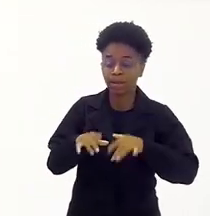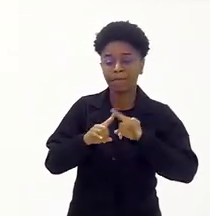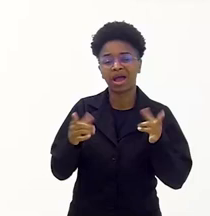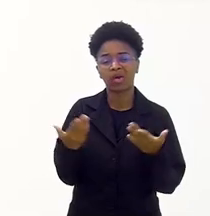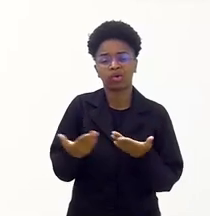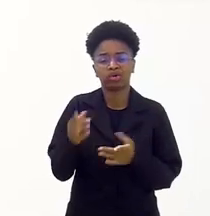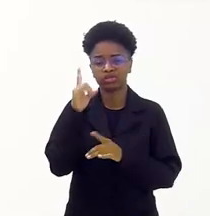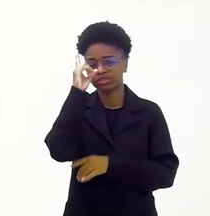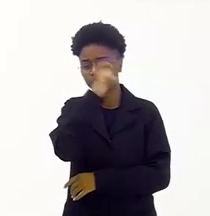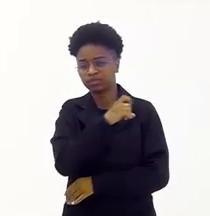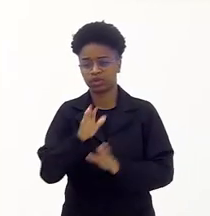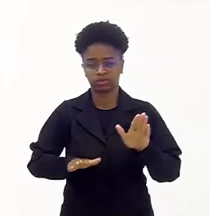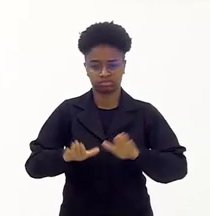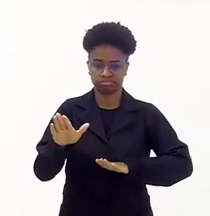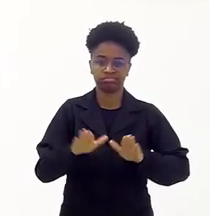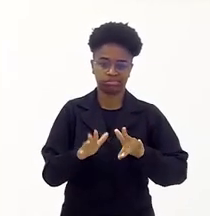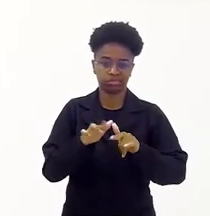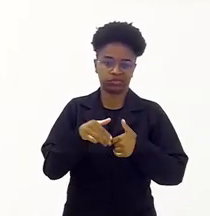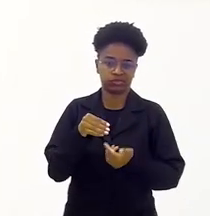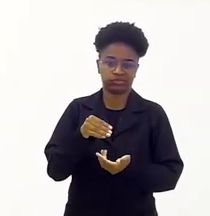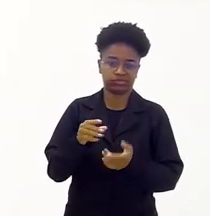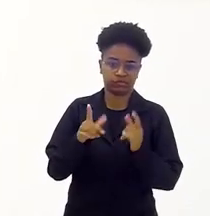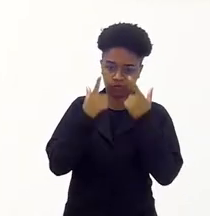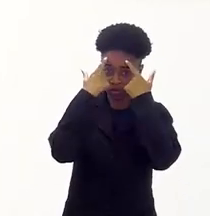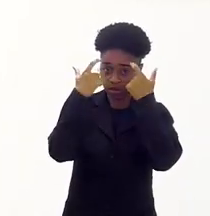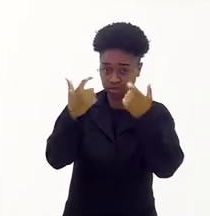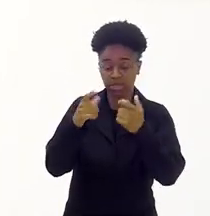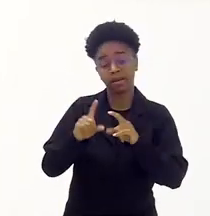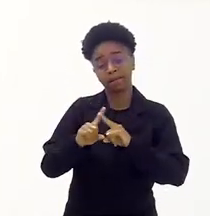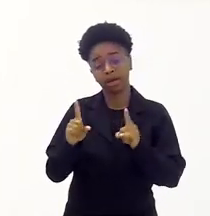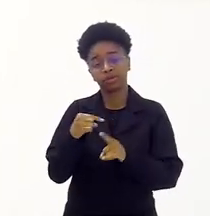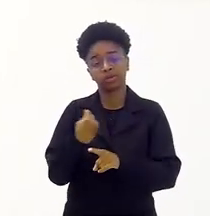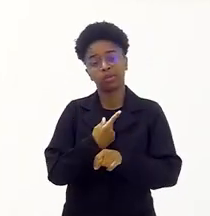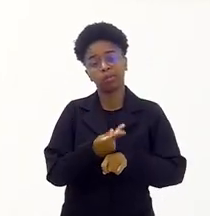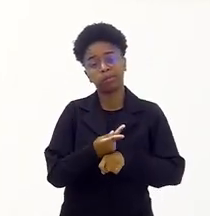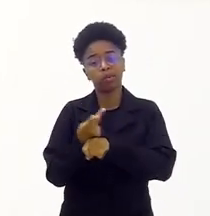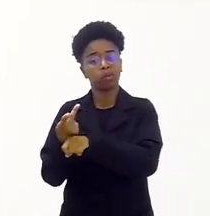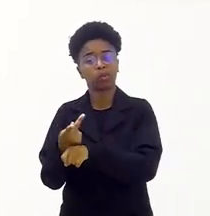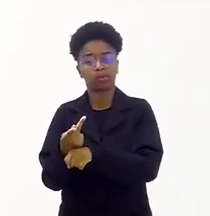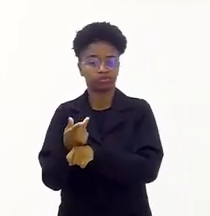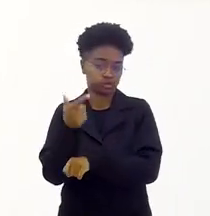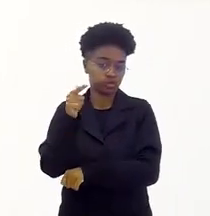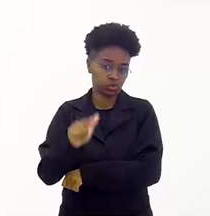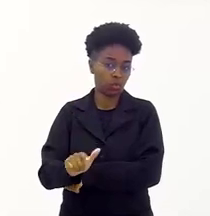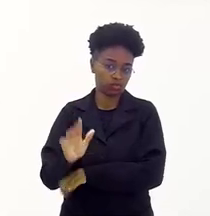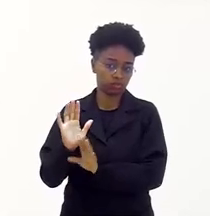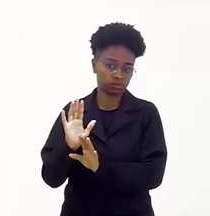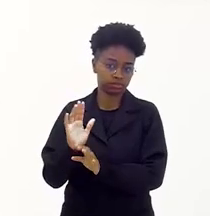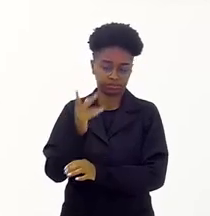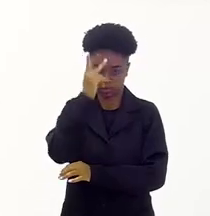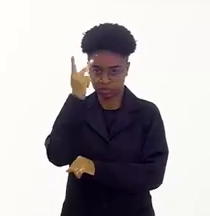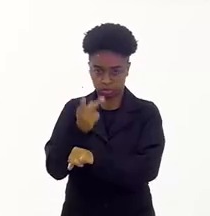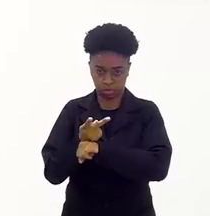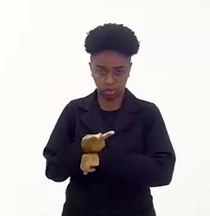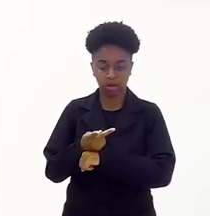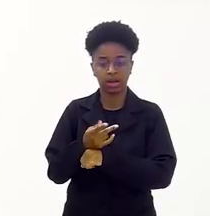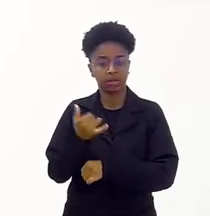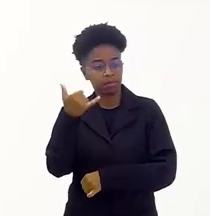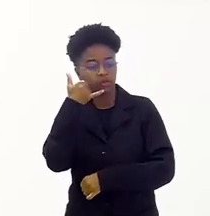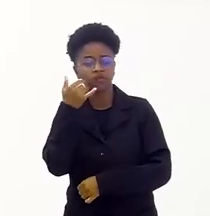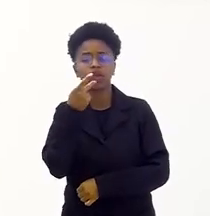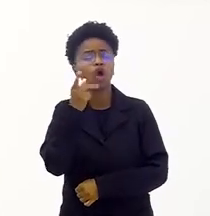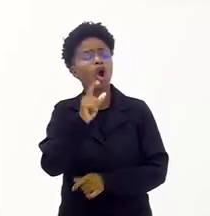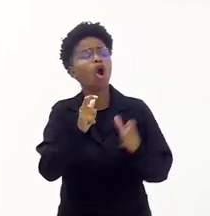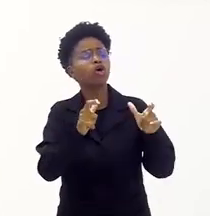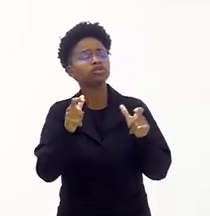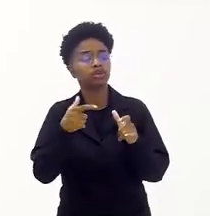dificuldade que está tendo aí em Jacarepaguá, nós fomos procurar novamente, né? E aí, a pessoa me ligou,